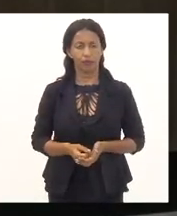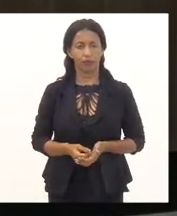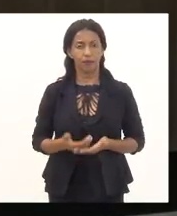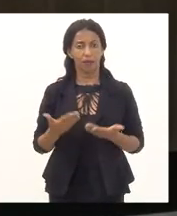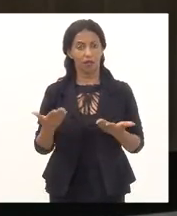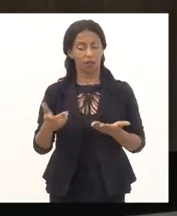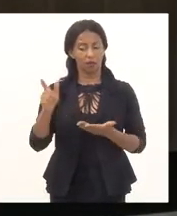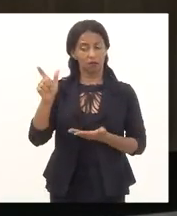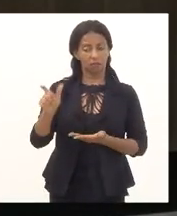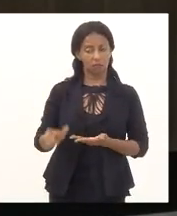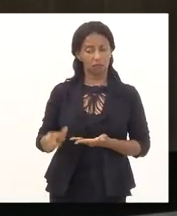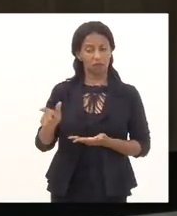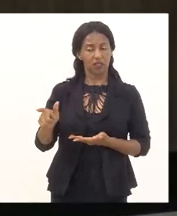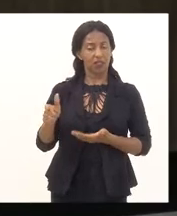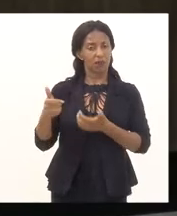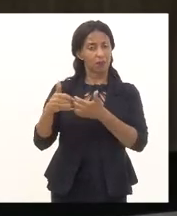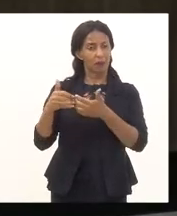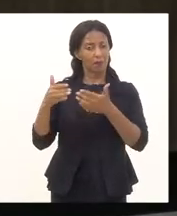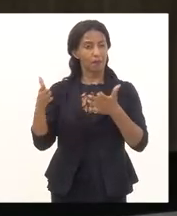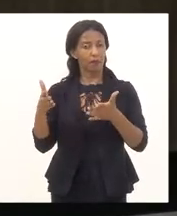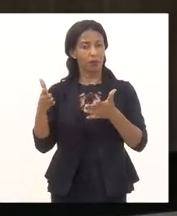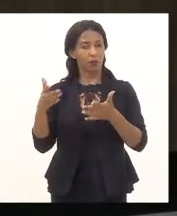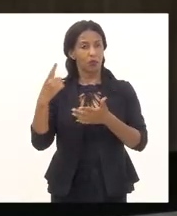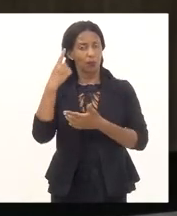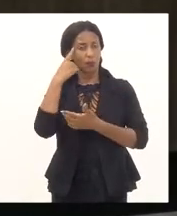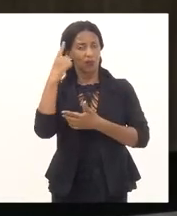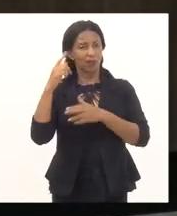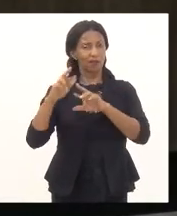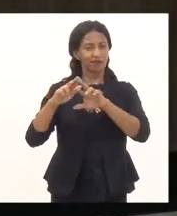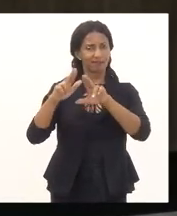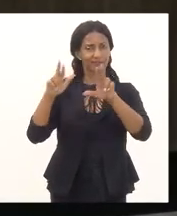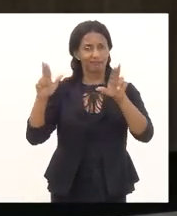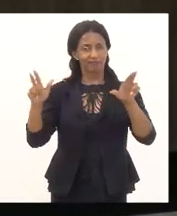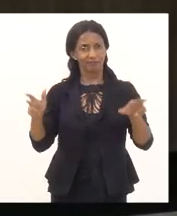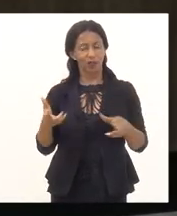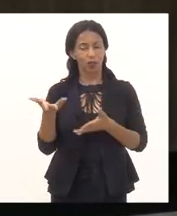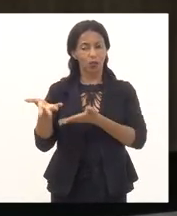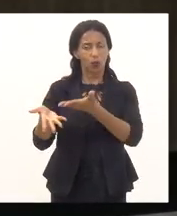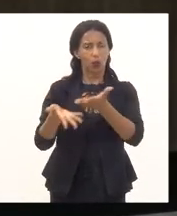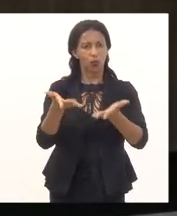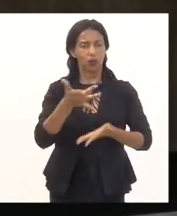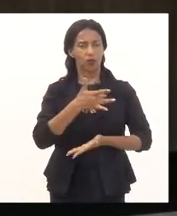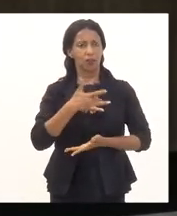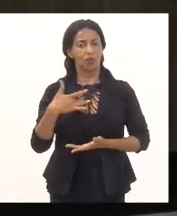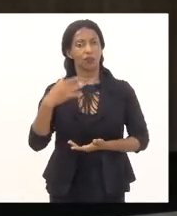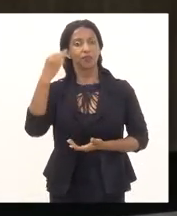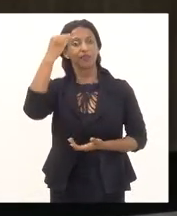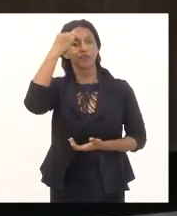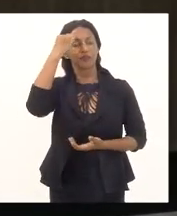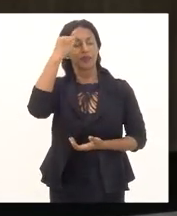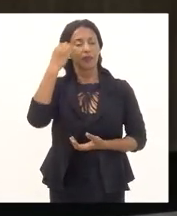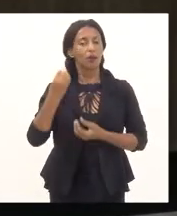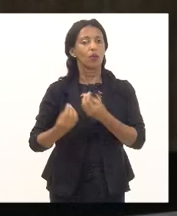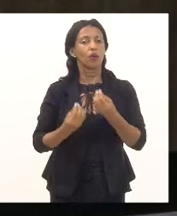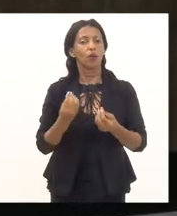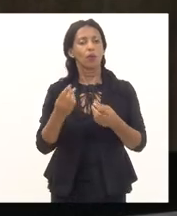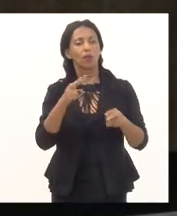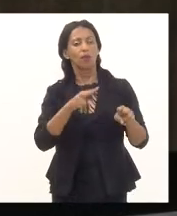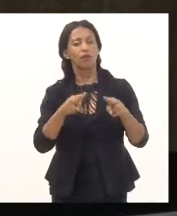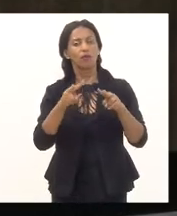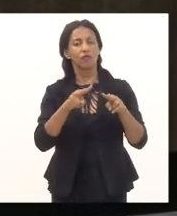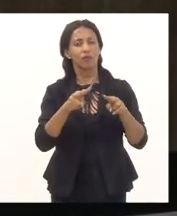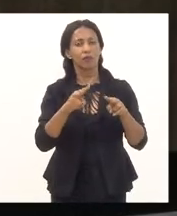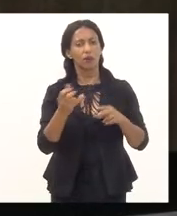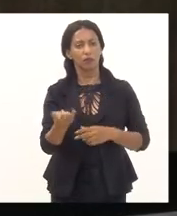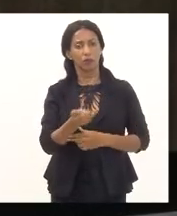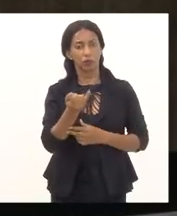da Silveira também abria a perspectiva, né, da multidisciplinaridade no cuidado em saúde mental como uma perspectiva